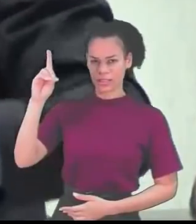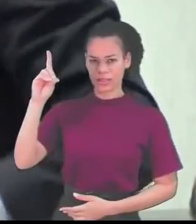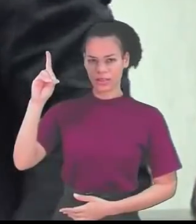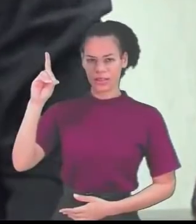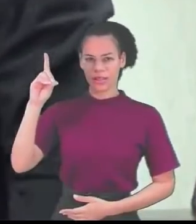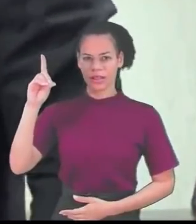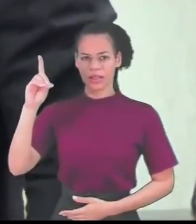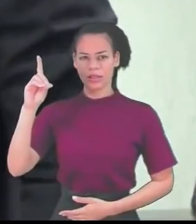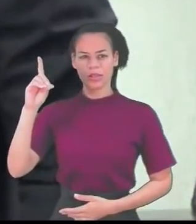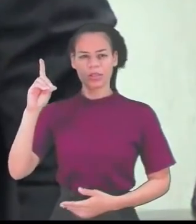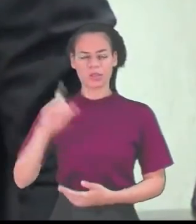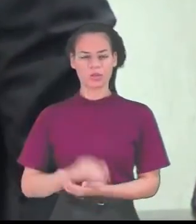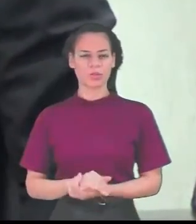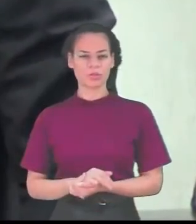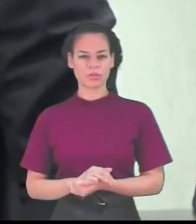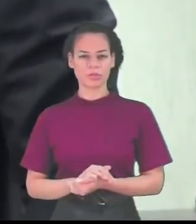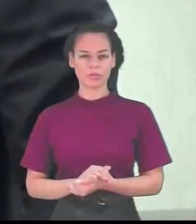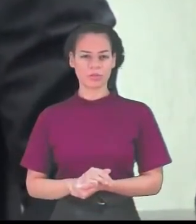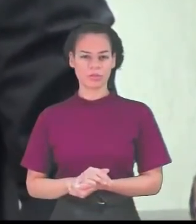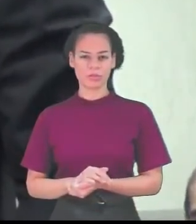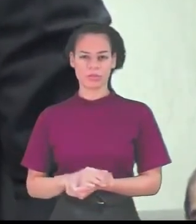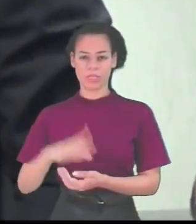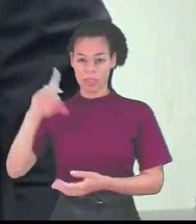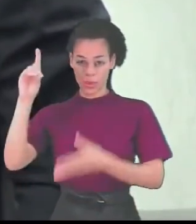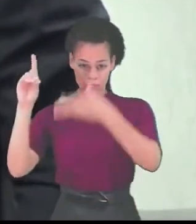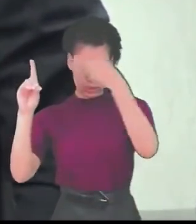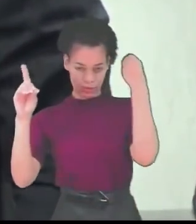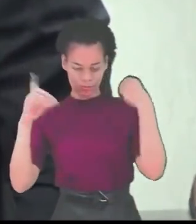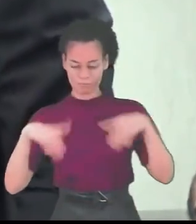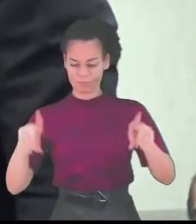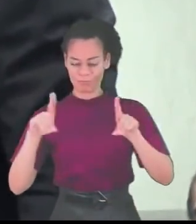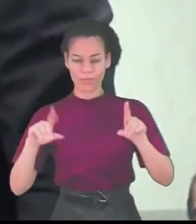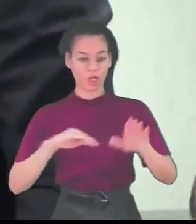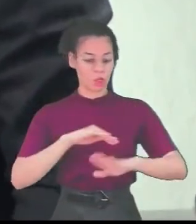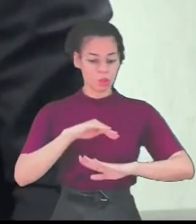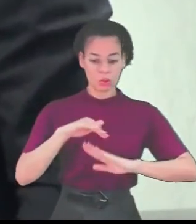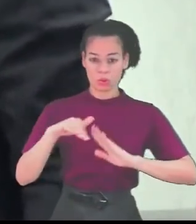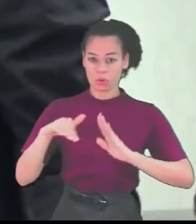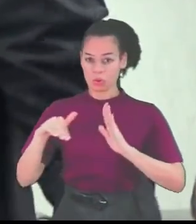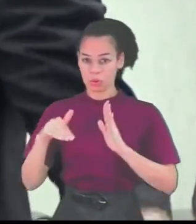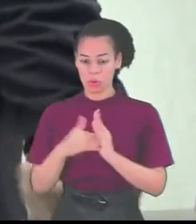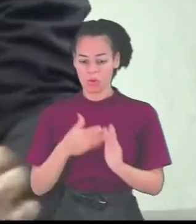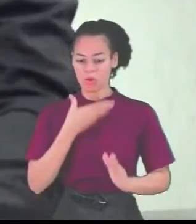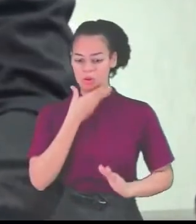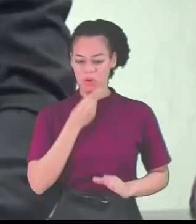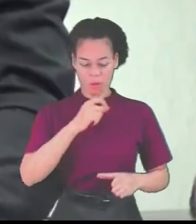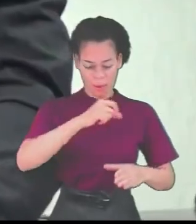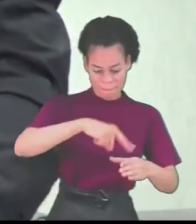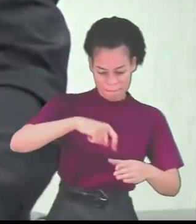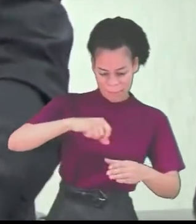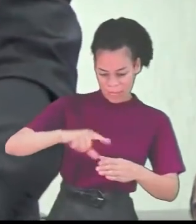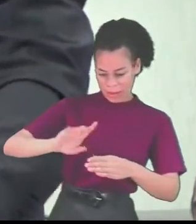carnê ser tudo que o homem planta o homem corre nu